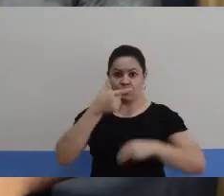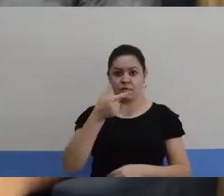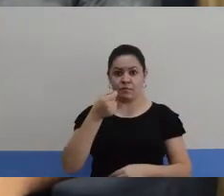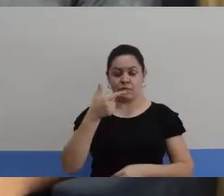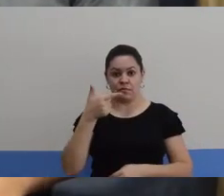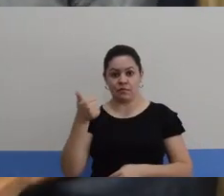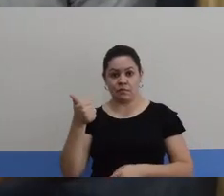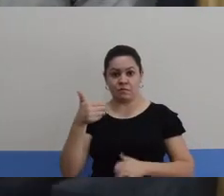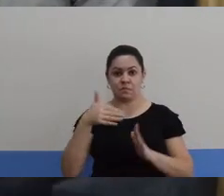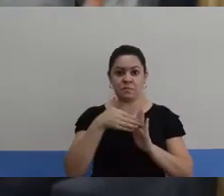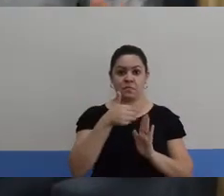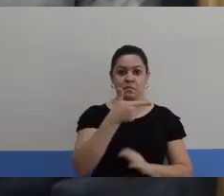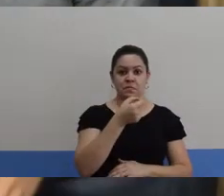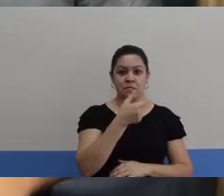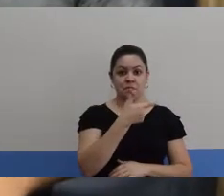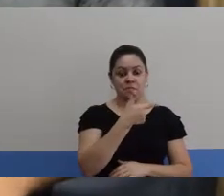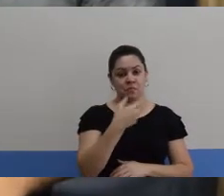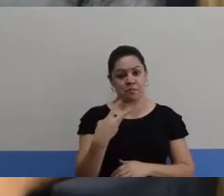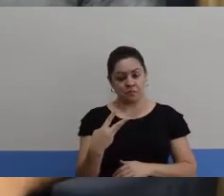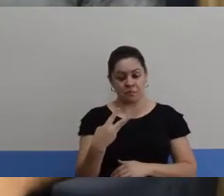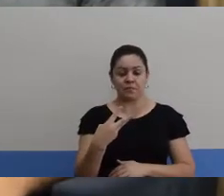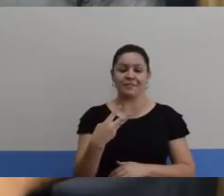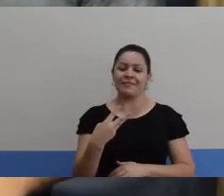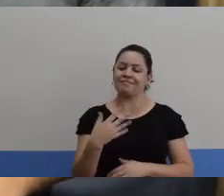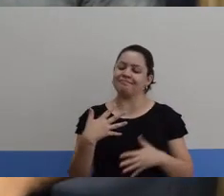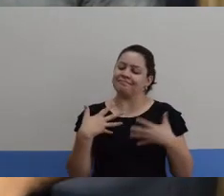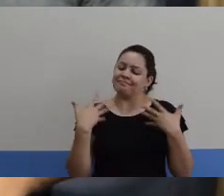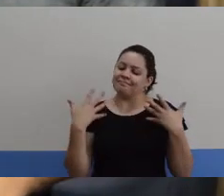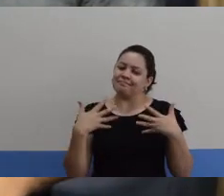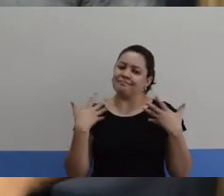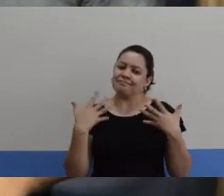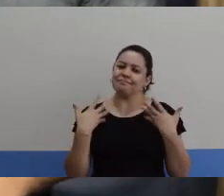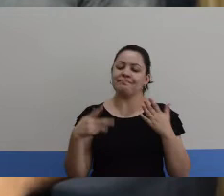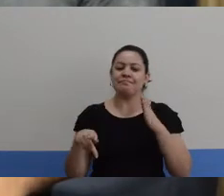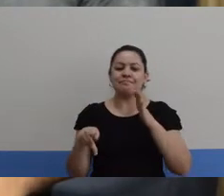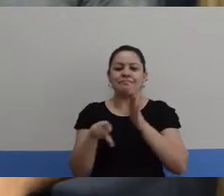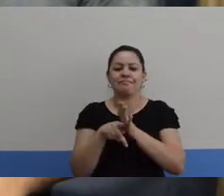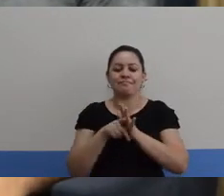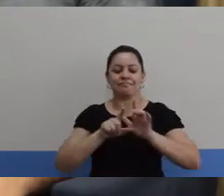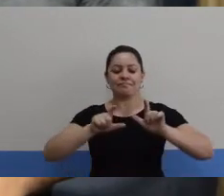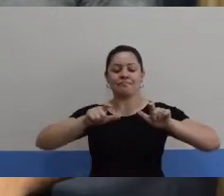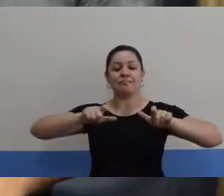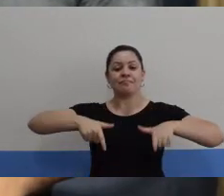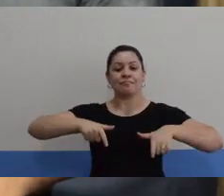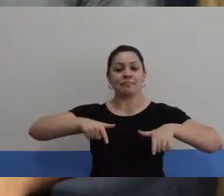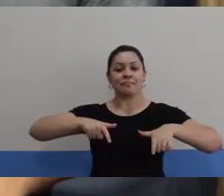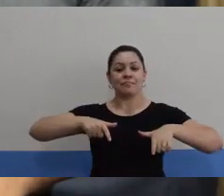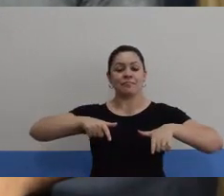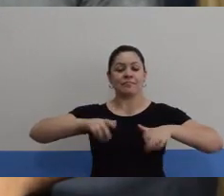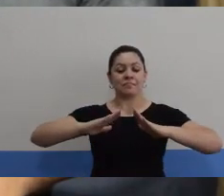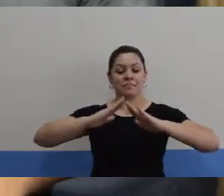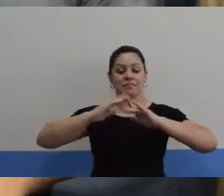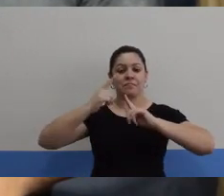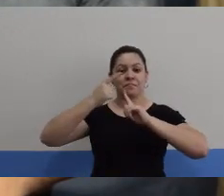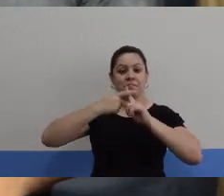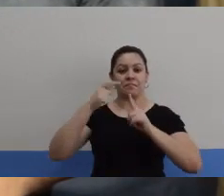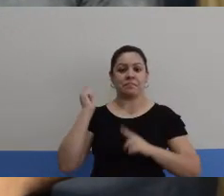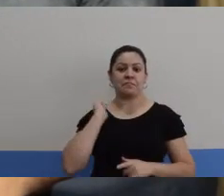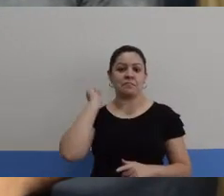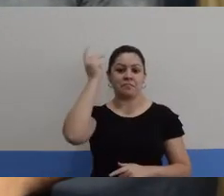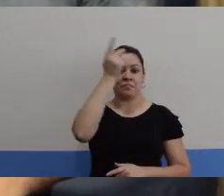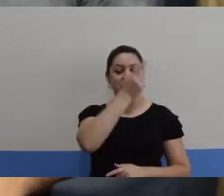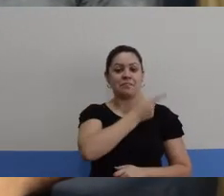2021-2023. É uma alegria estarmos aqui diretamente dos estúdios da Paróquia e Santuário Nossa Senhora Aparecida